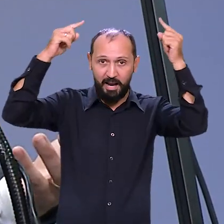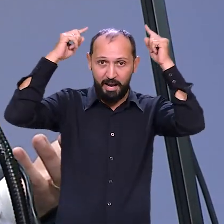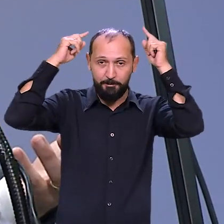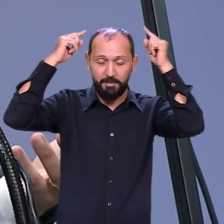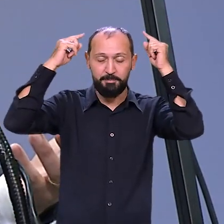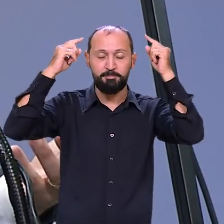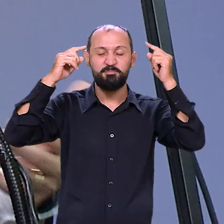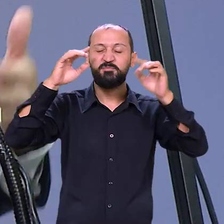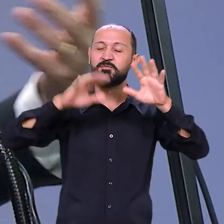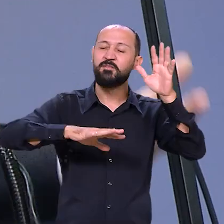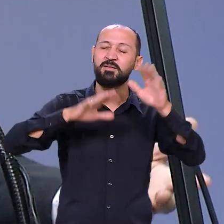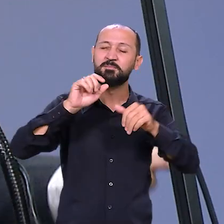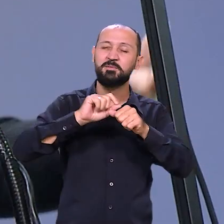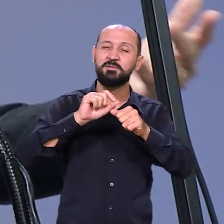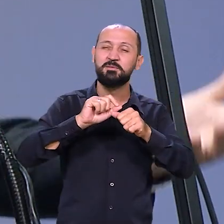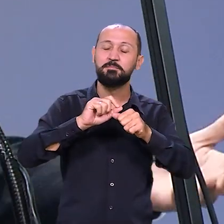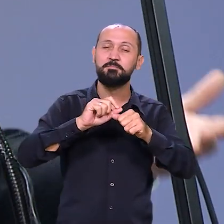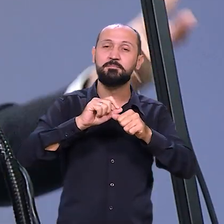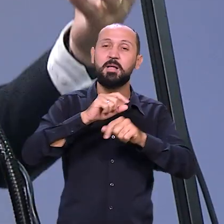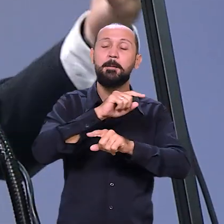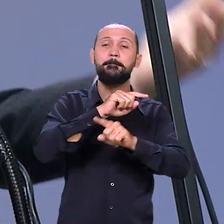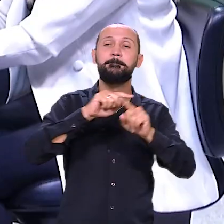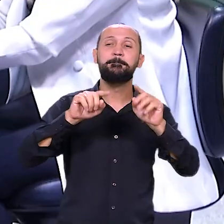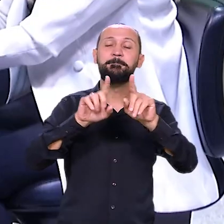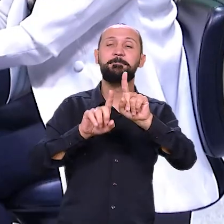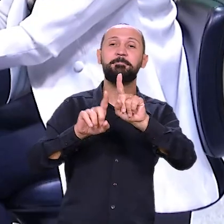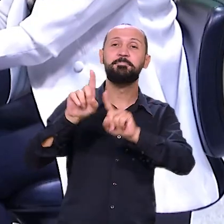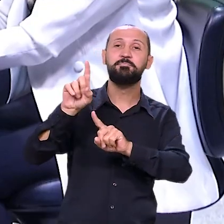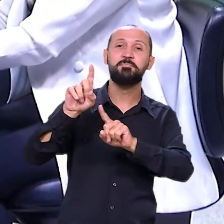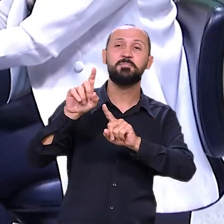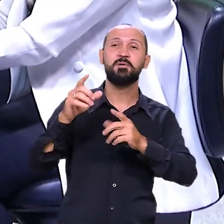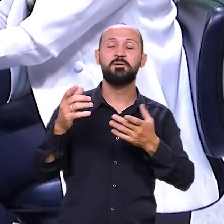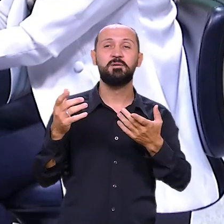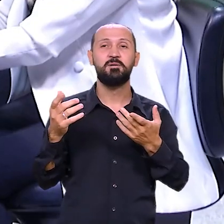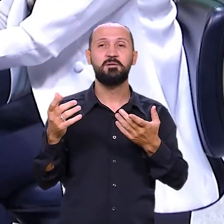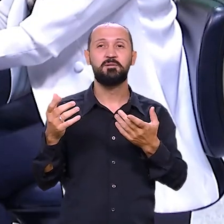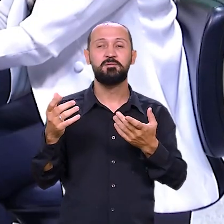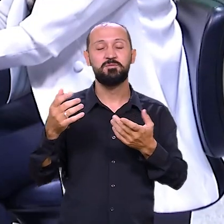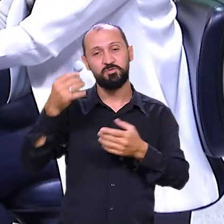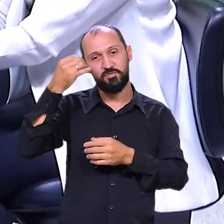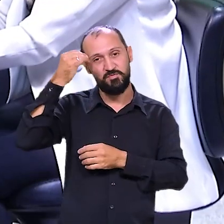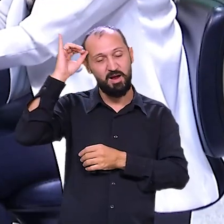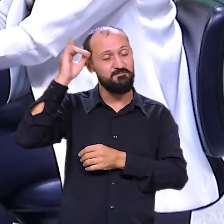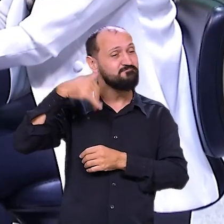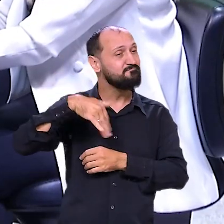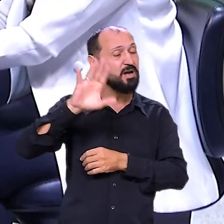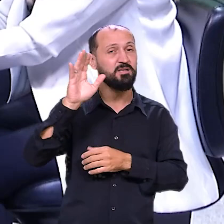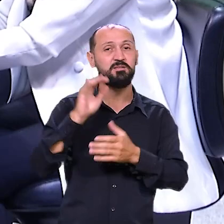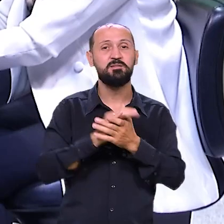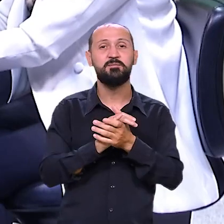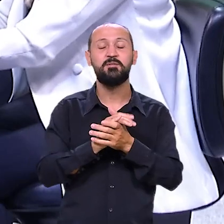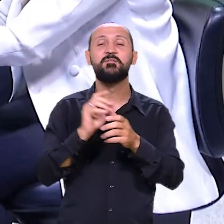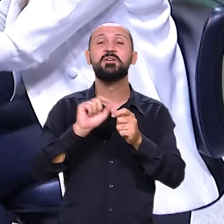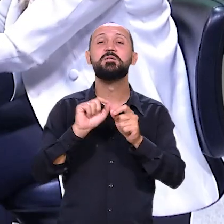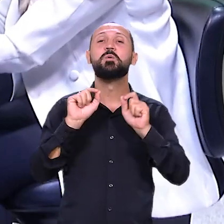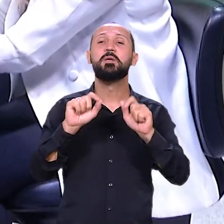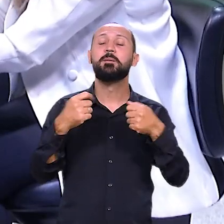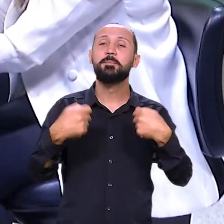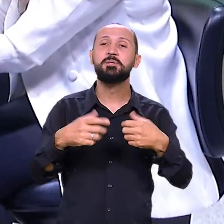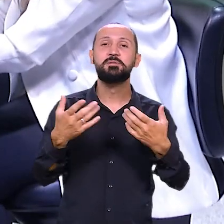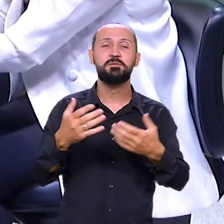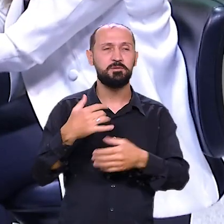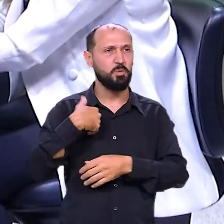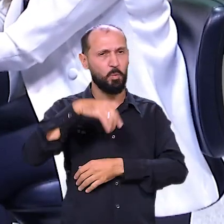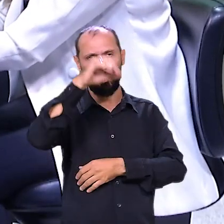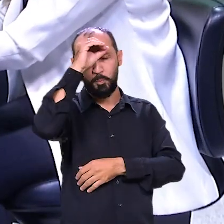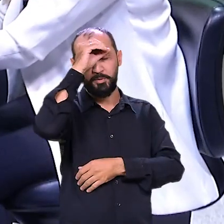produz mais do que a média das nossas vacas. O que precisa fazer? Eu não